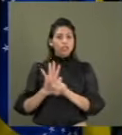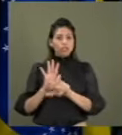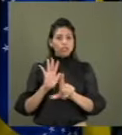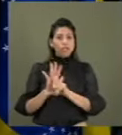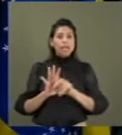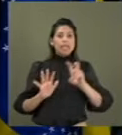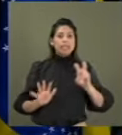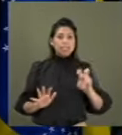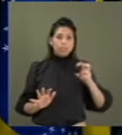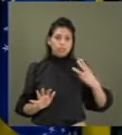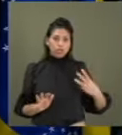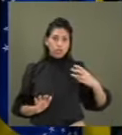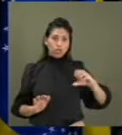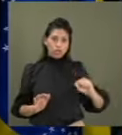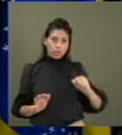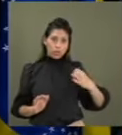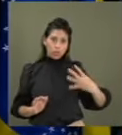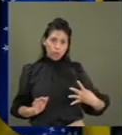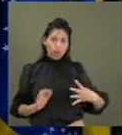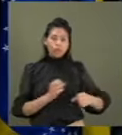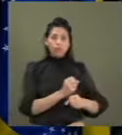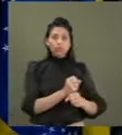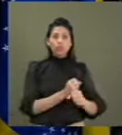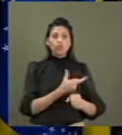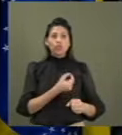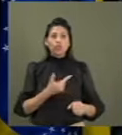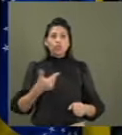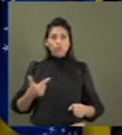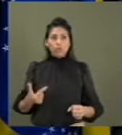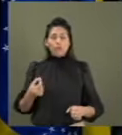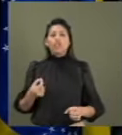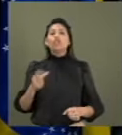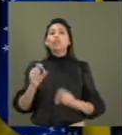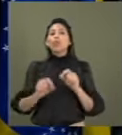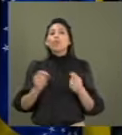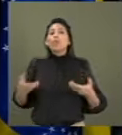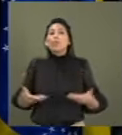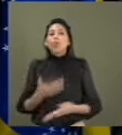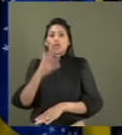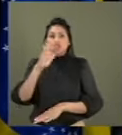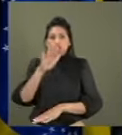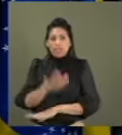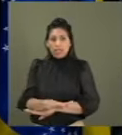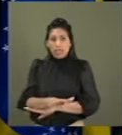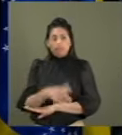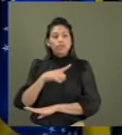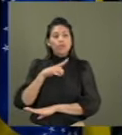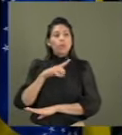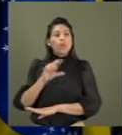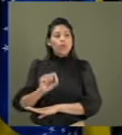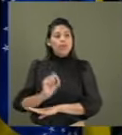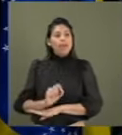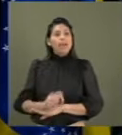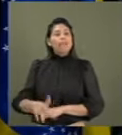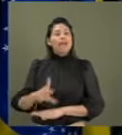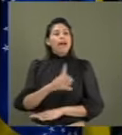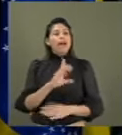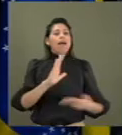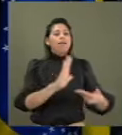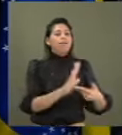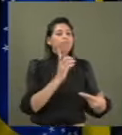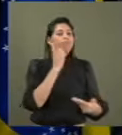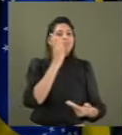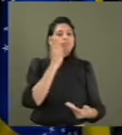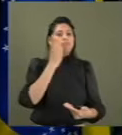de 2020 está para ser votado hoje à tarde pelo plenário da Câmara dos Deputados e virá de imediato